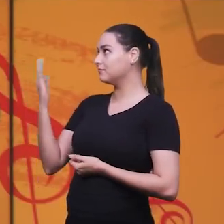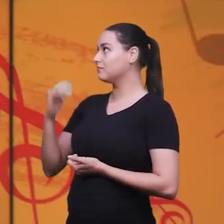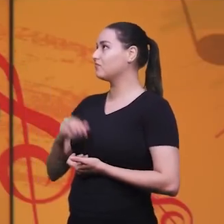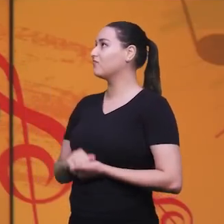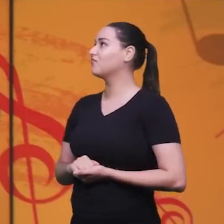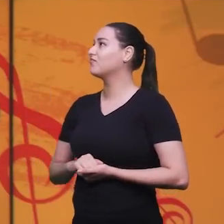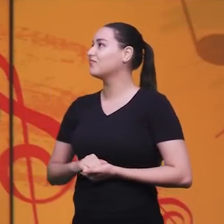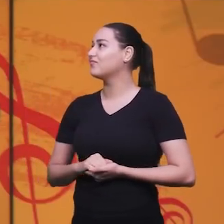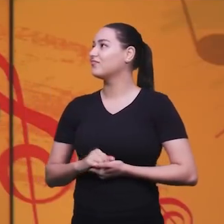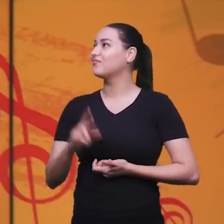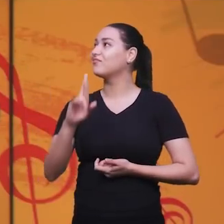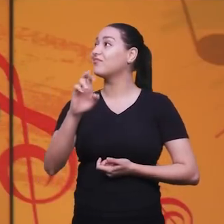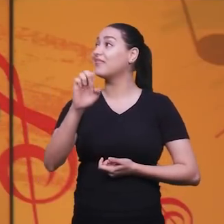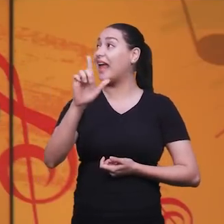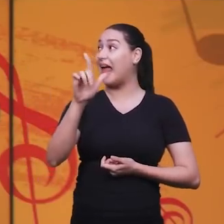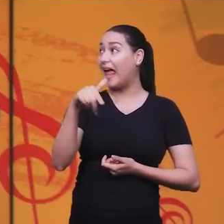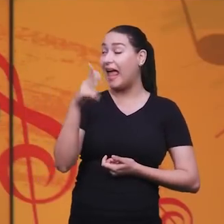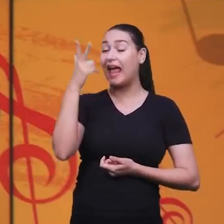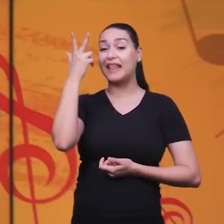Ré,